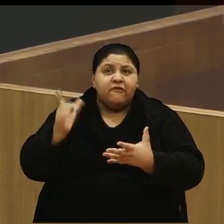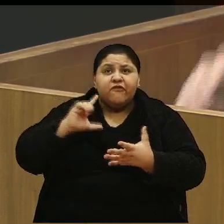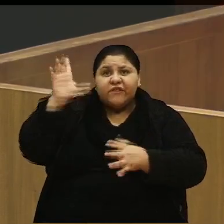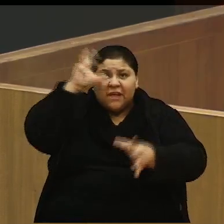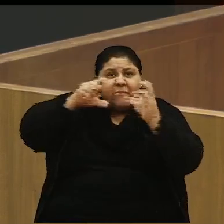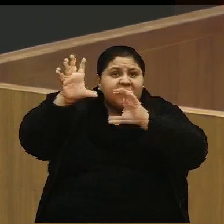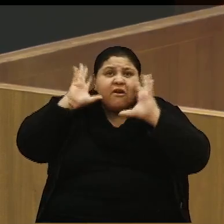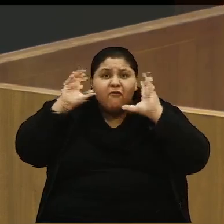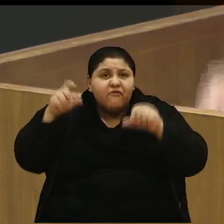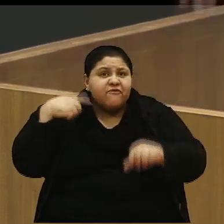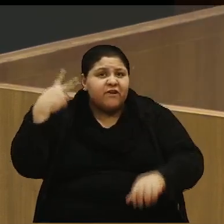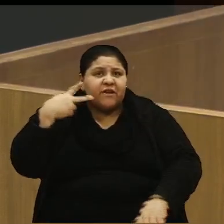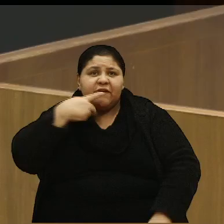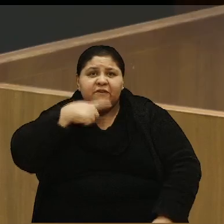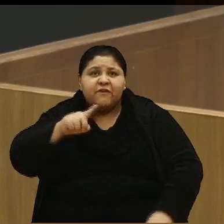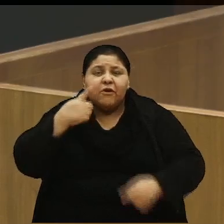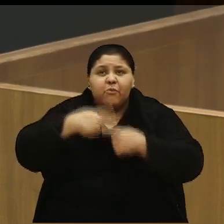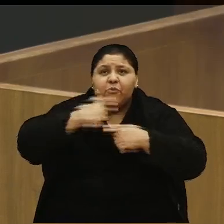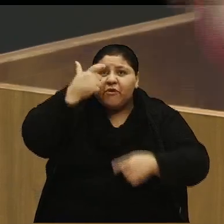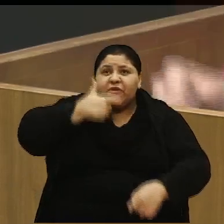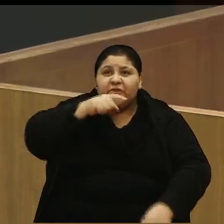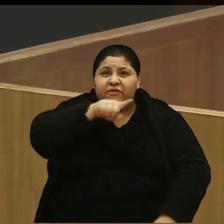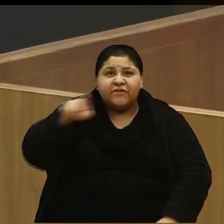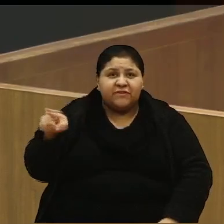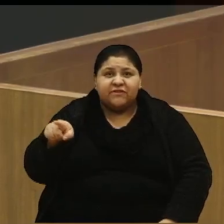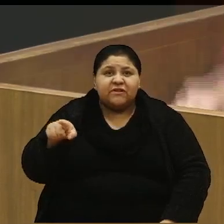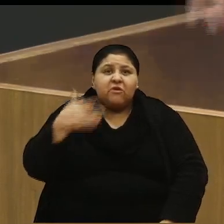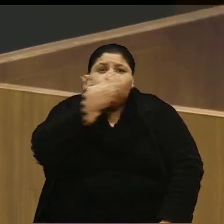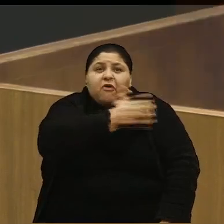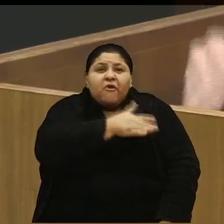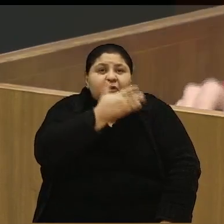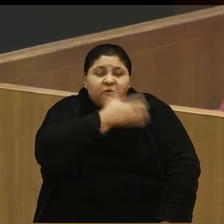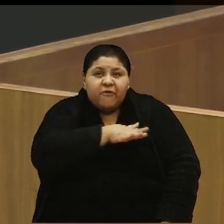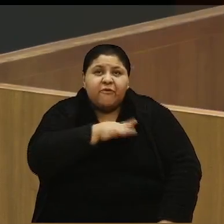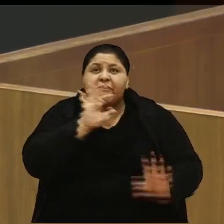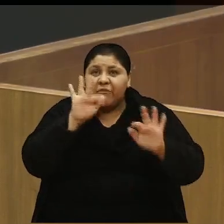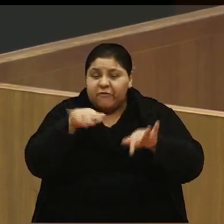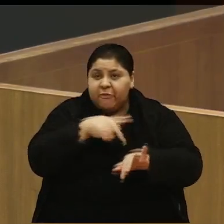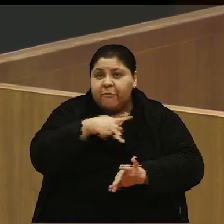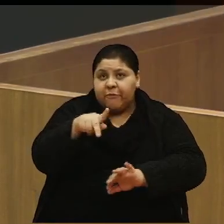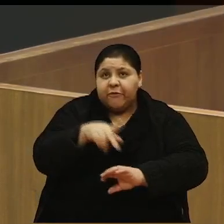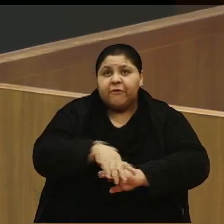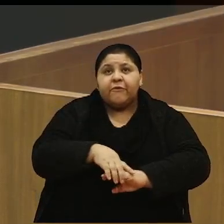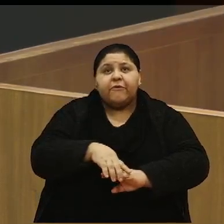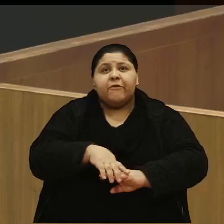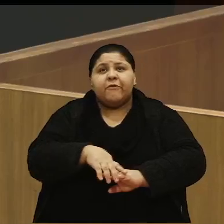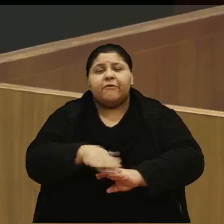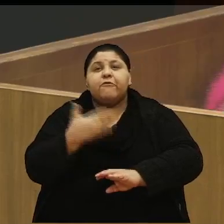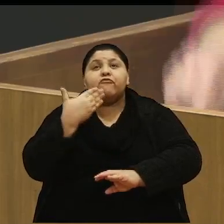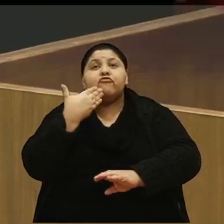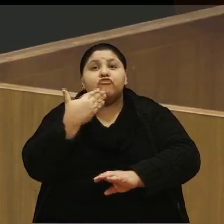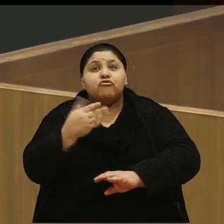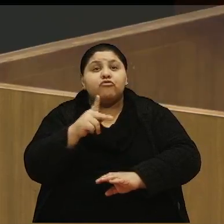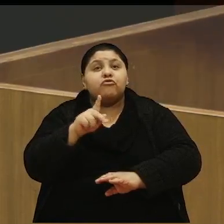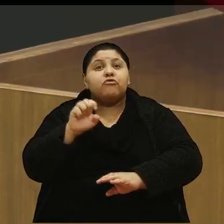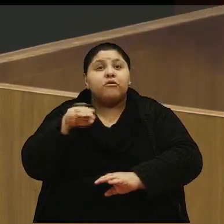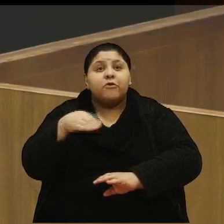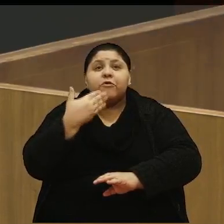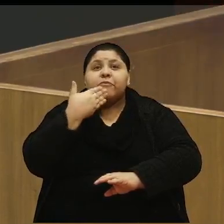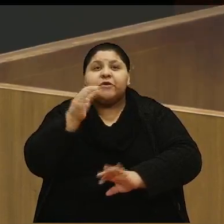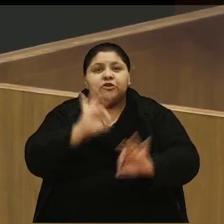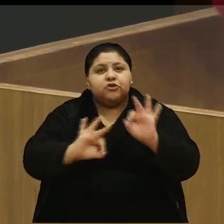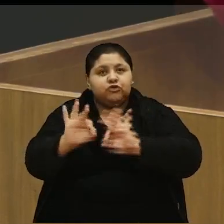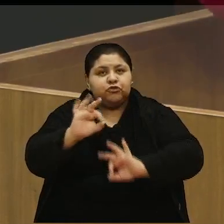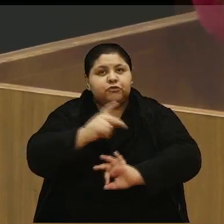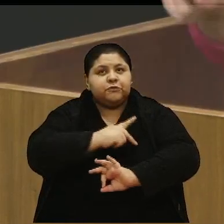ouvir, vereador Caleb. Porque acho que vocês ainda não estão acostumados. Para concluir, senhor presidente, vou acionar a PEN. Questão de ordem novamente,